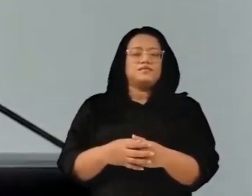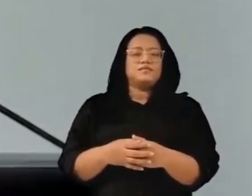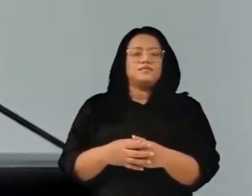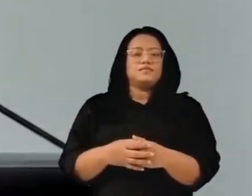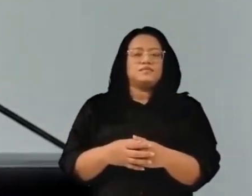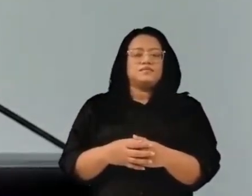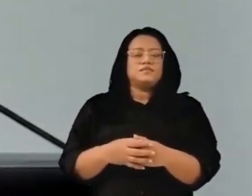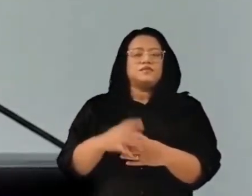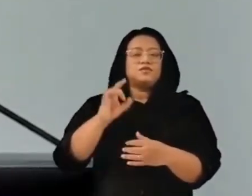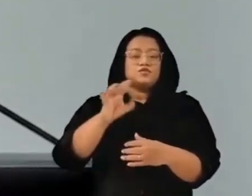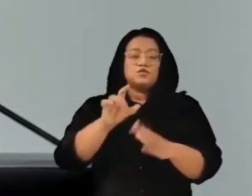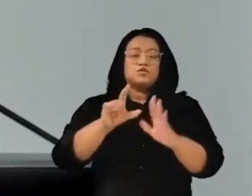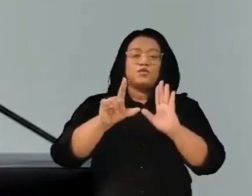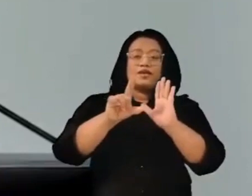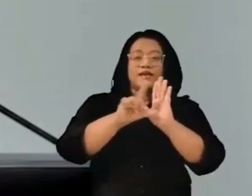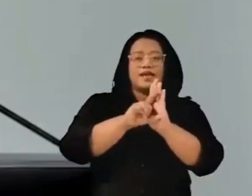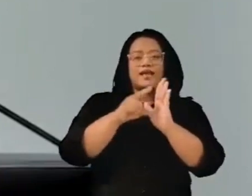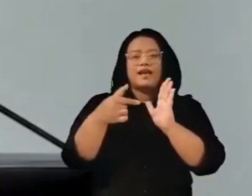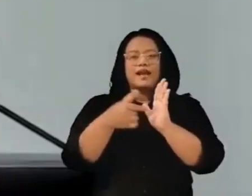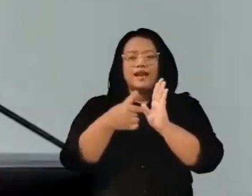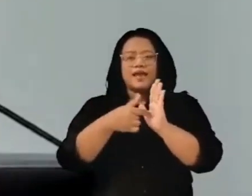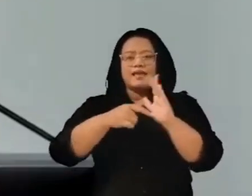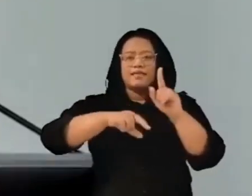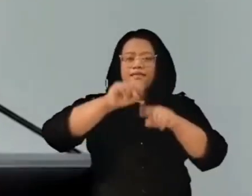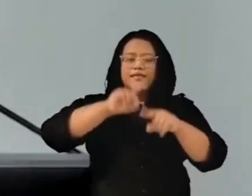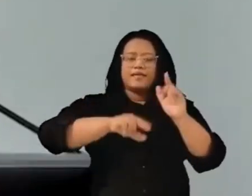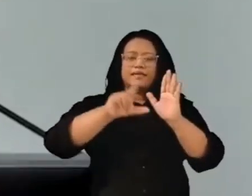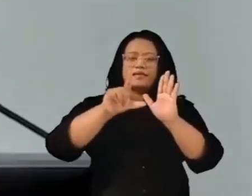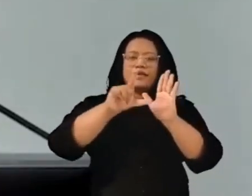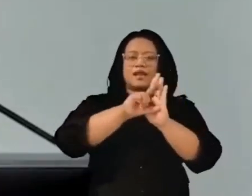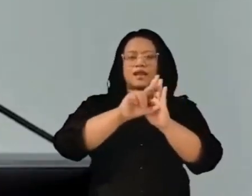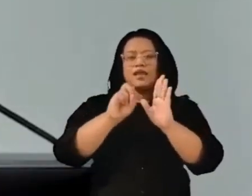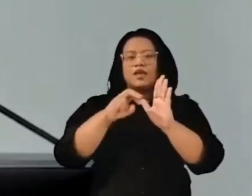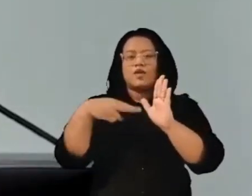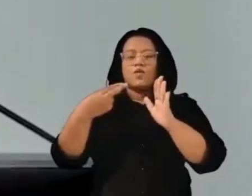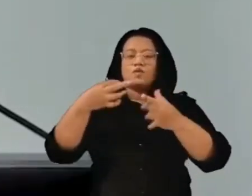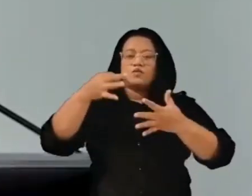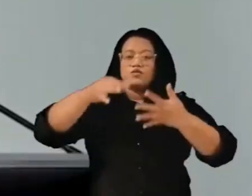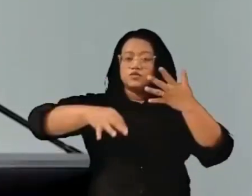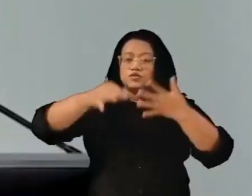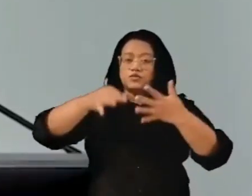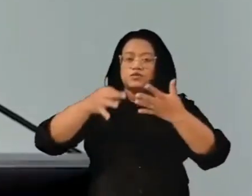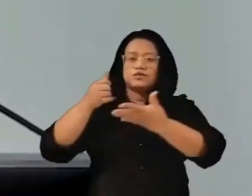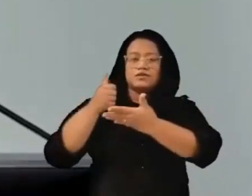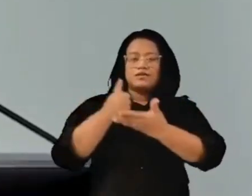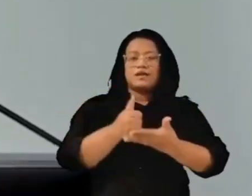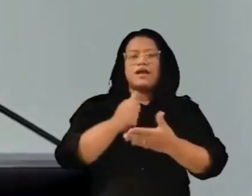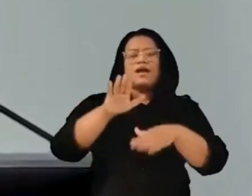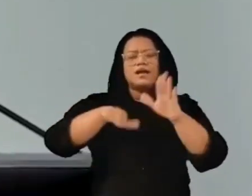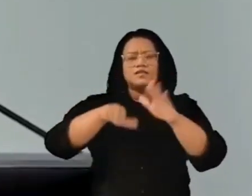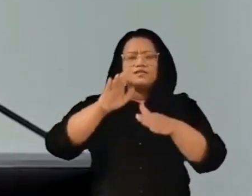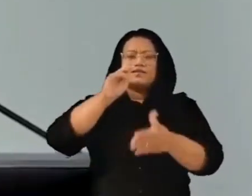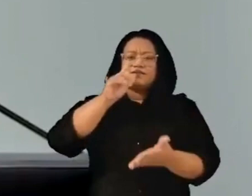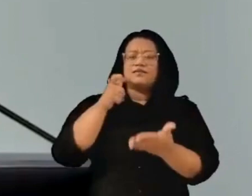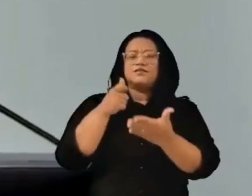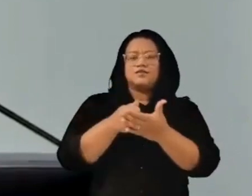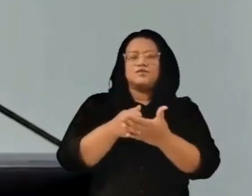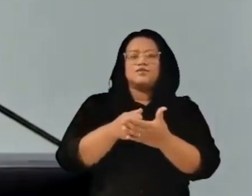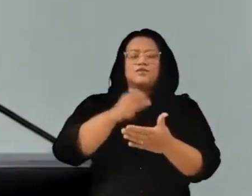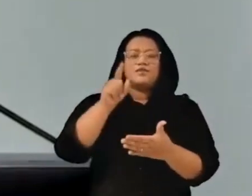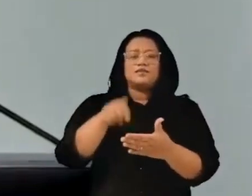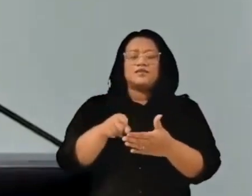no que a lei traz, nos elementos que a lei traz ou que a jurisprudência traz, muitas vezes as decisões acabam ficando